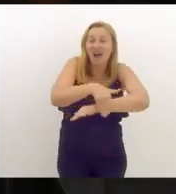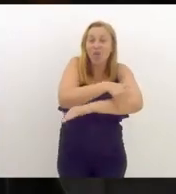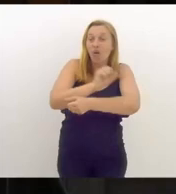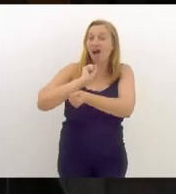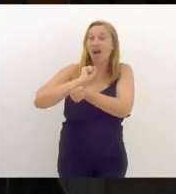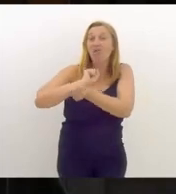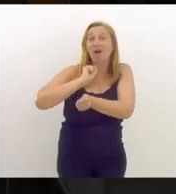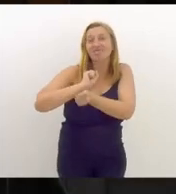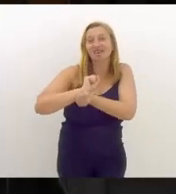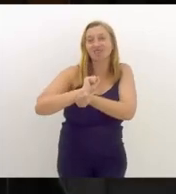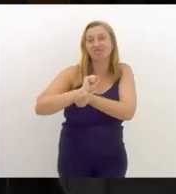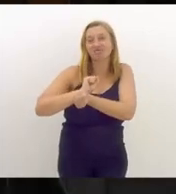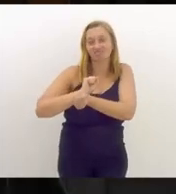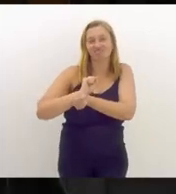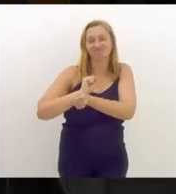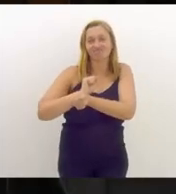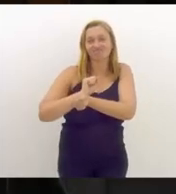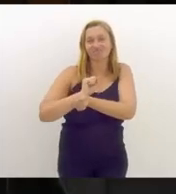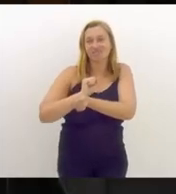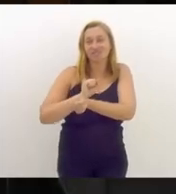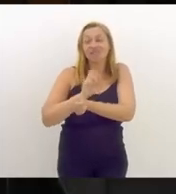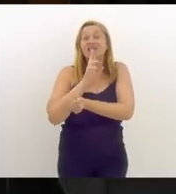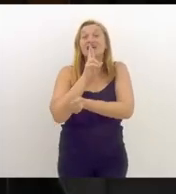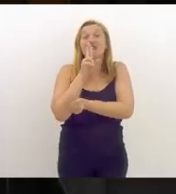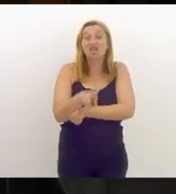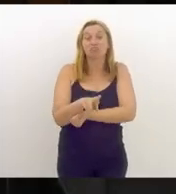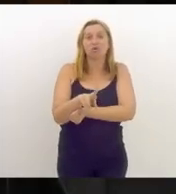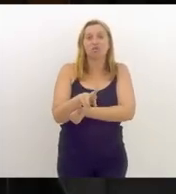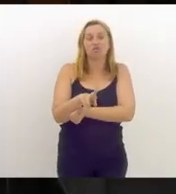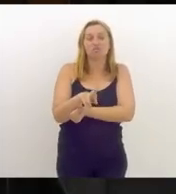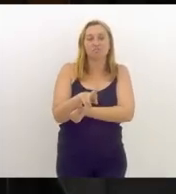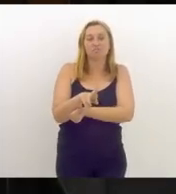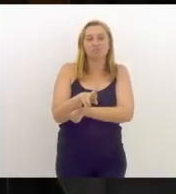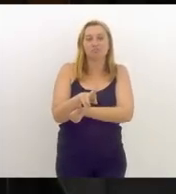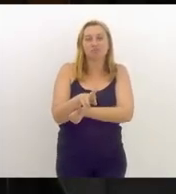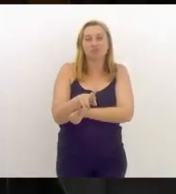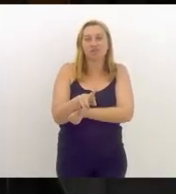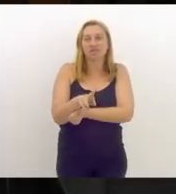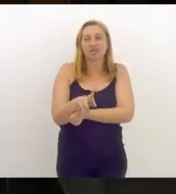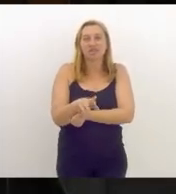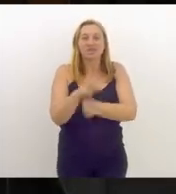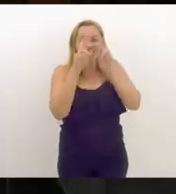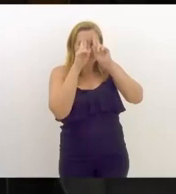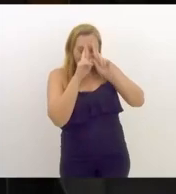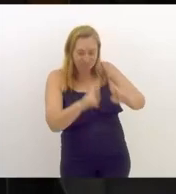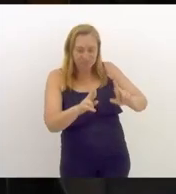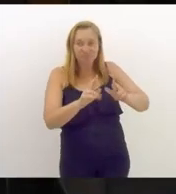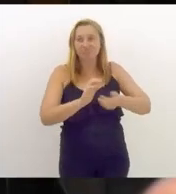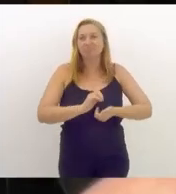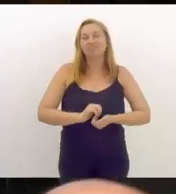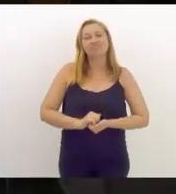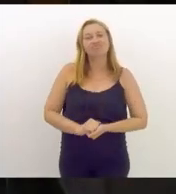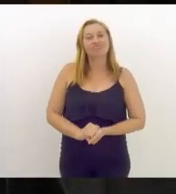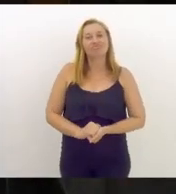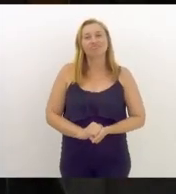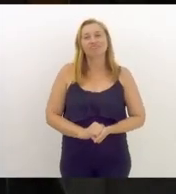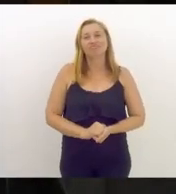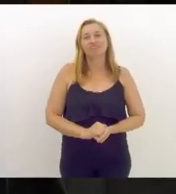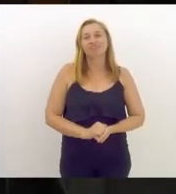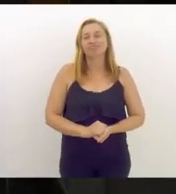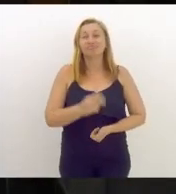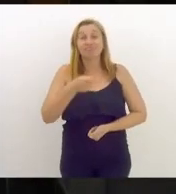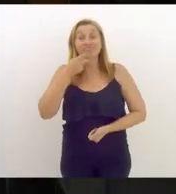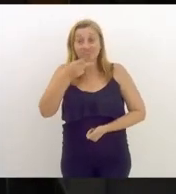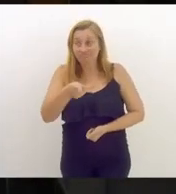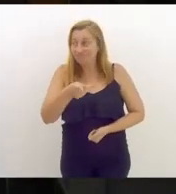esperando posicionamento e decisões E aí respeitosamente eu me